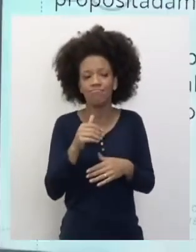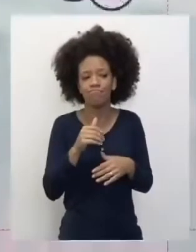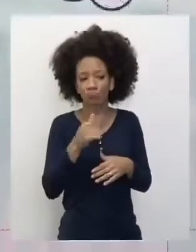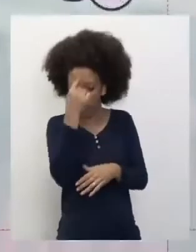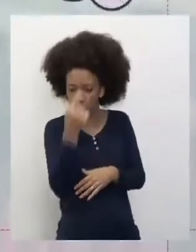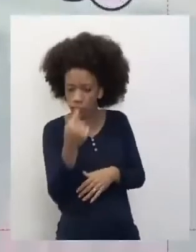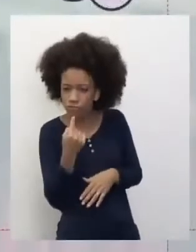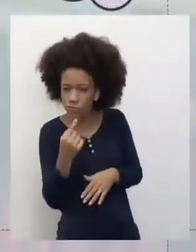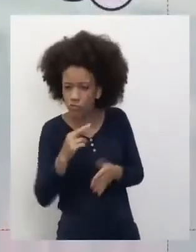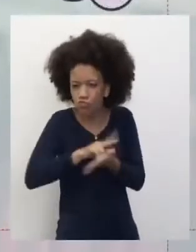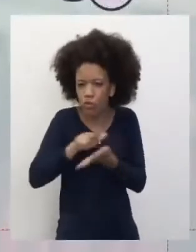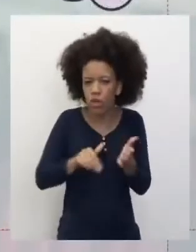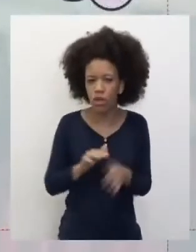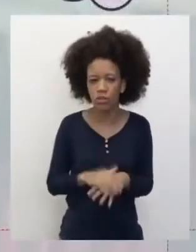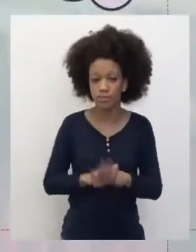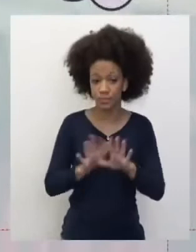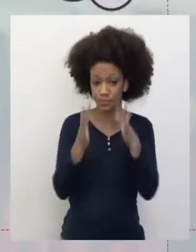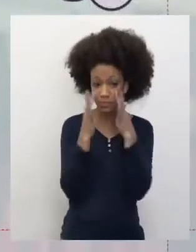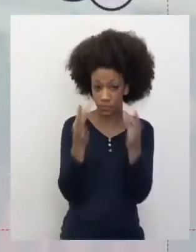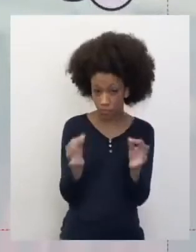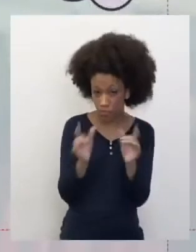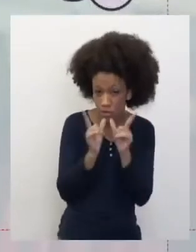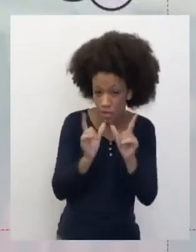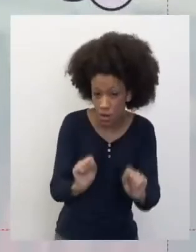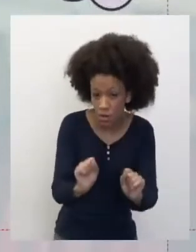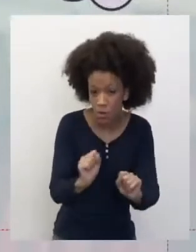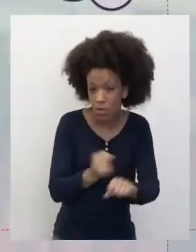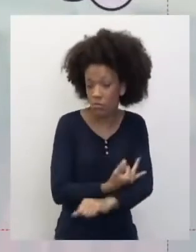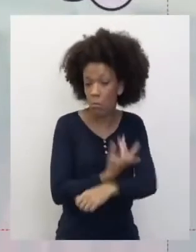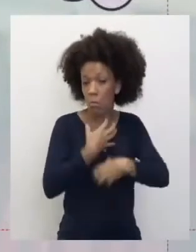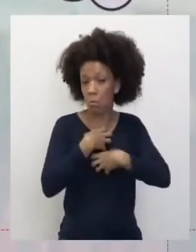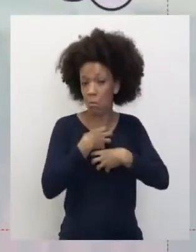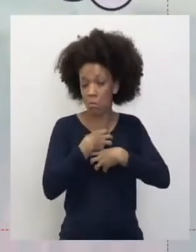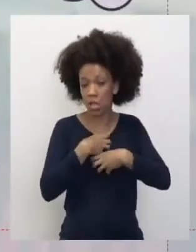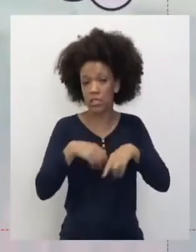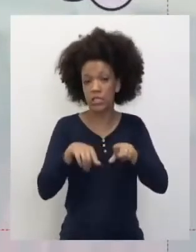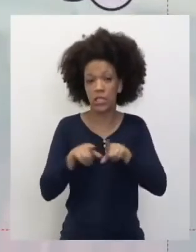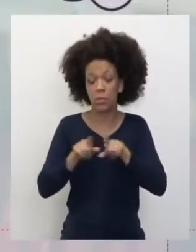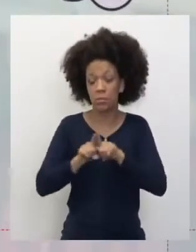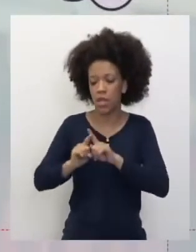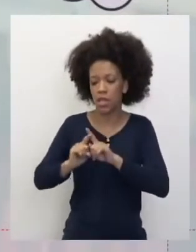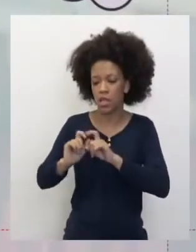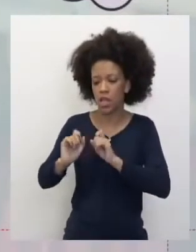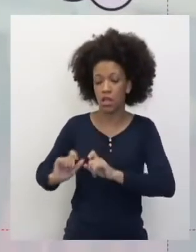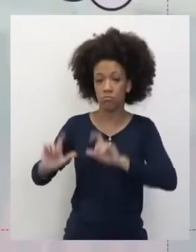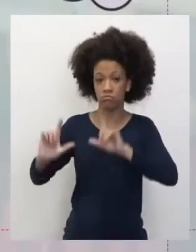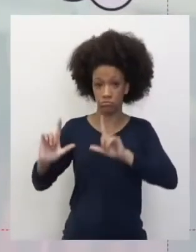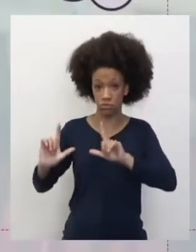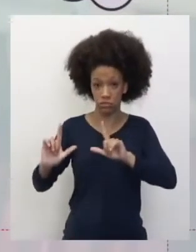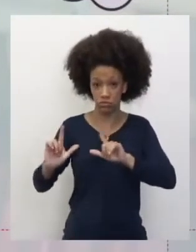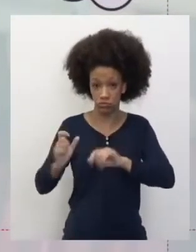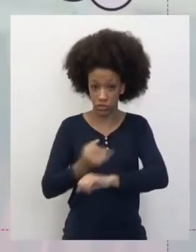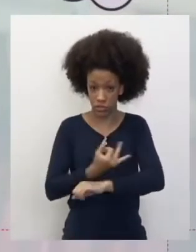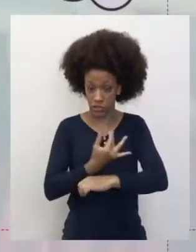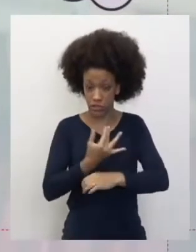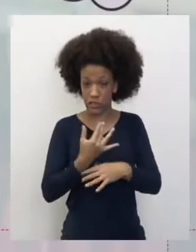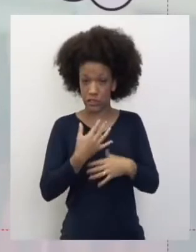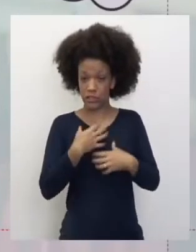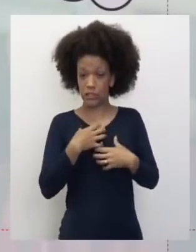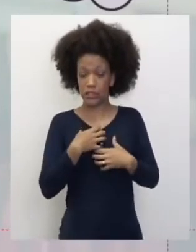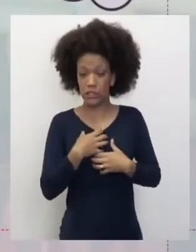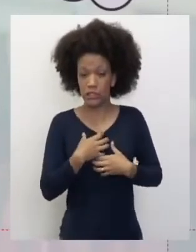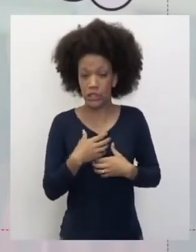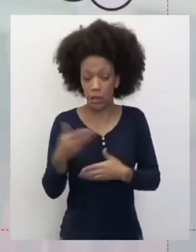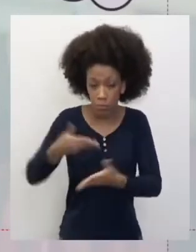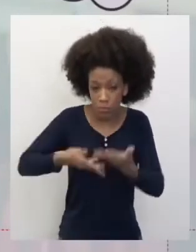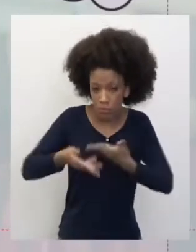lá: atenção para a linguagem emotiva, imagens sensacionalistas, pedidos para compartilhar